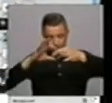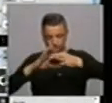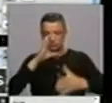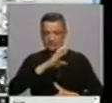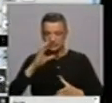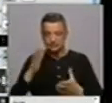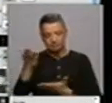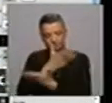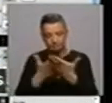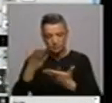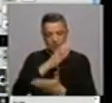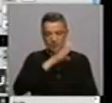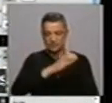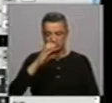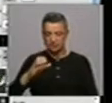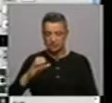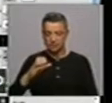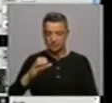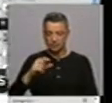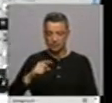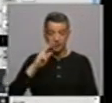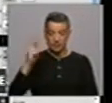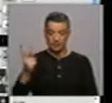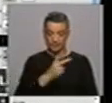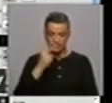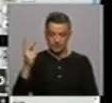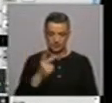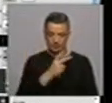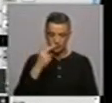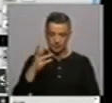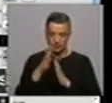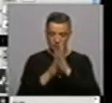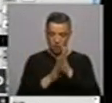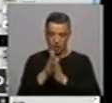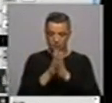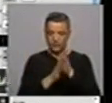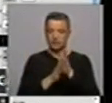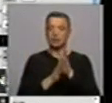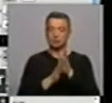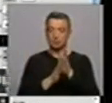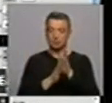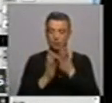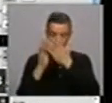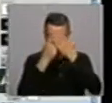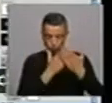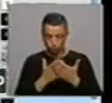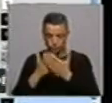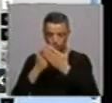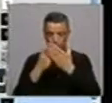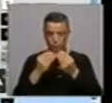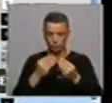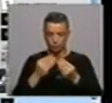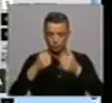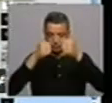E, se calhar, até podemos falar da astronomia como uma das ciências da vida. Já agora, aproveitando precisamente este estudo. Muito bem, Miguel.